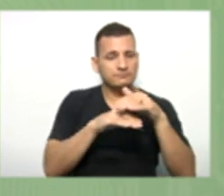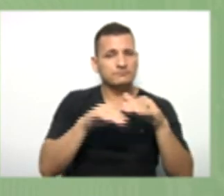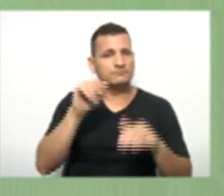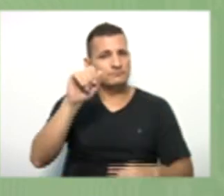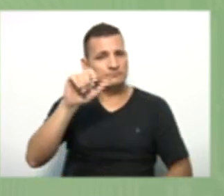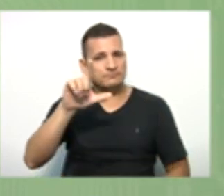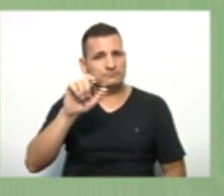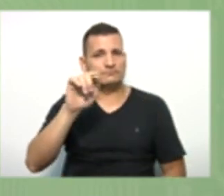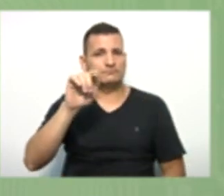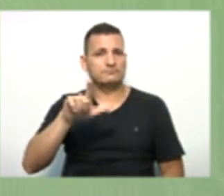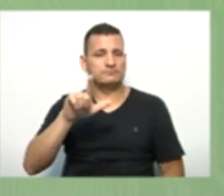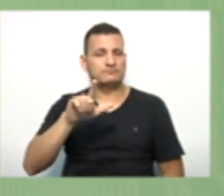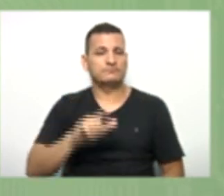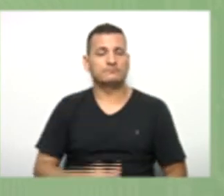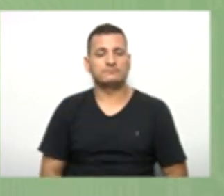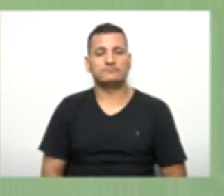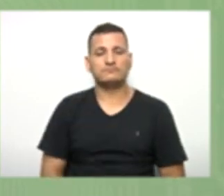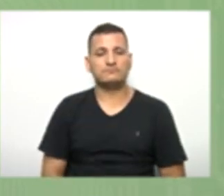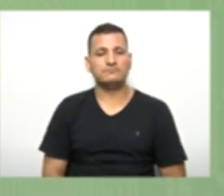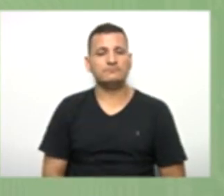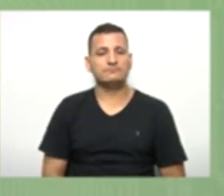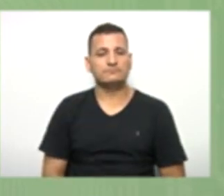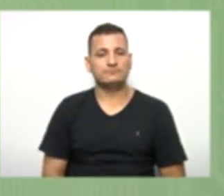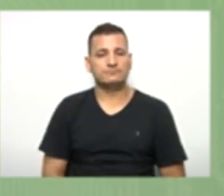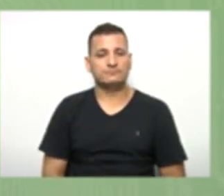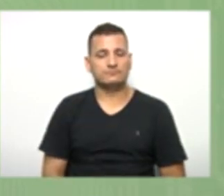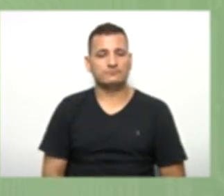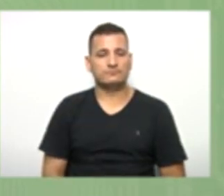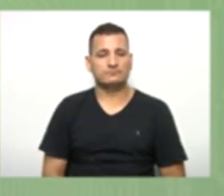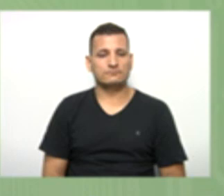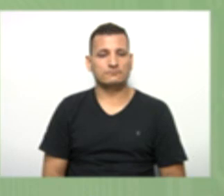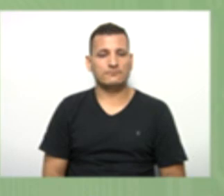primeiro nós vamos calcular os atos